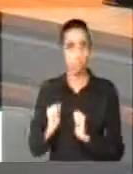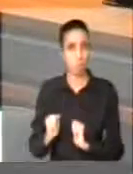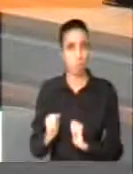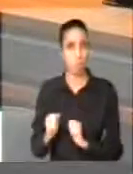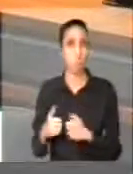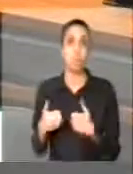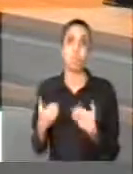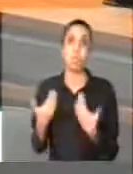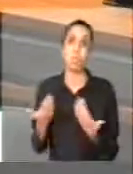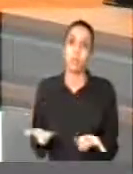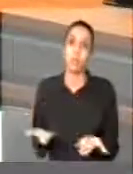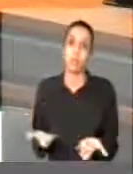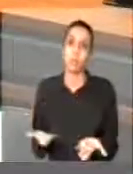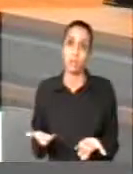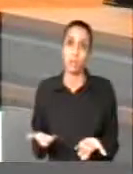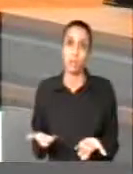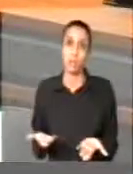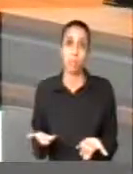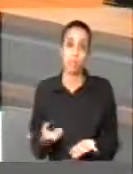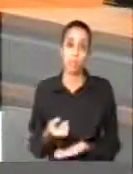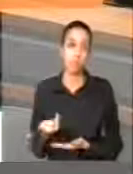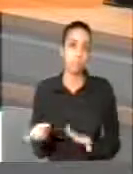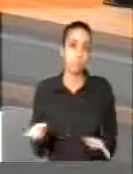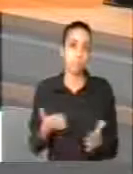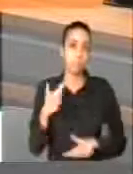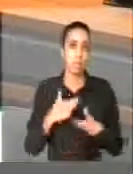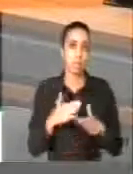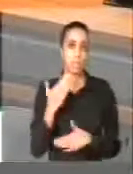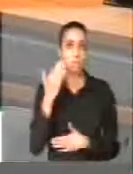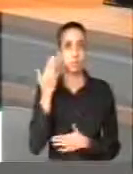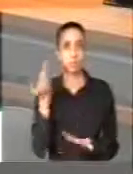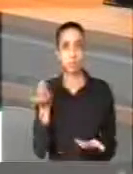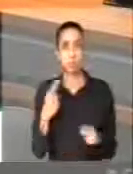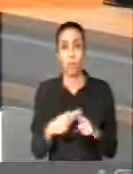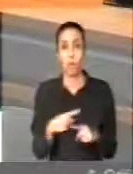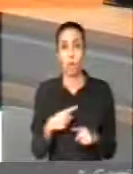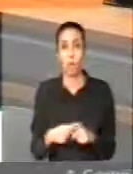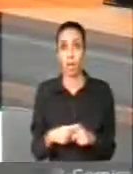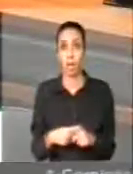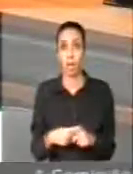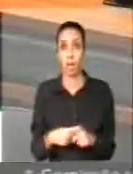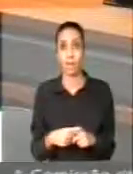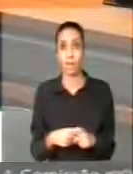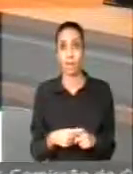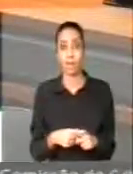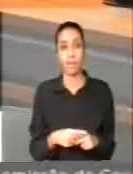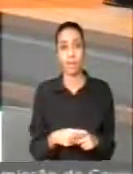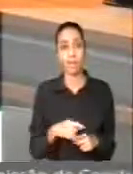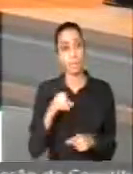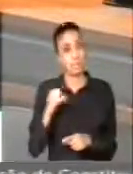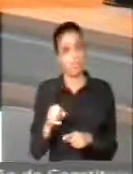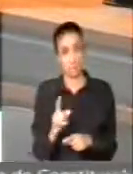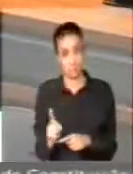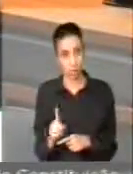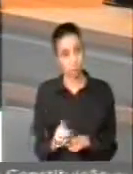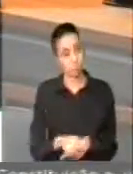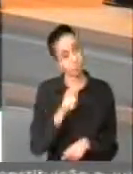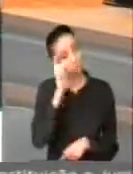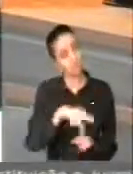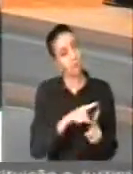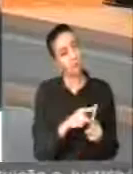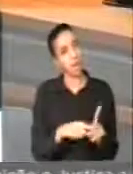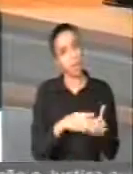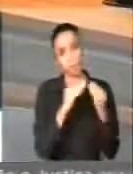nós vemos que isso é bom senso, porque senão quem vai sair prejudicada, sem sombra de dúvida, serão as mulheres. Então, acho que é